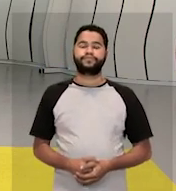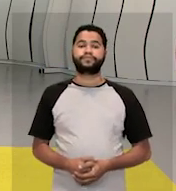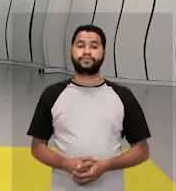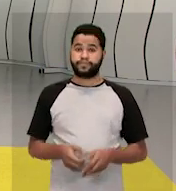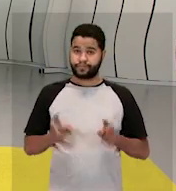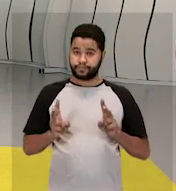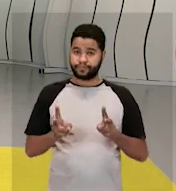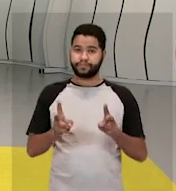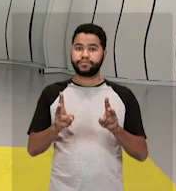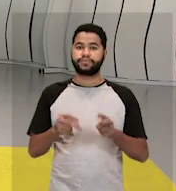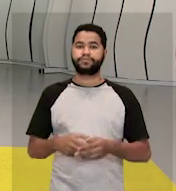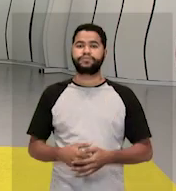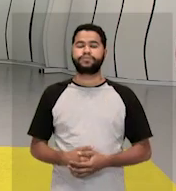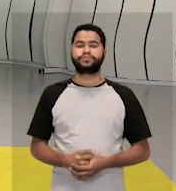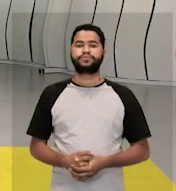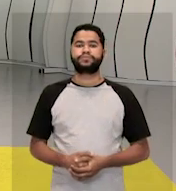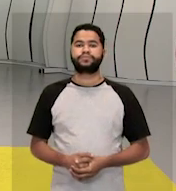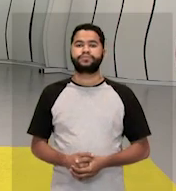Continuando,